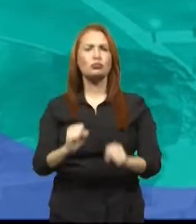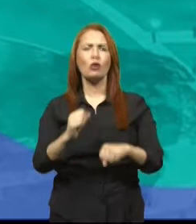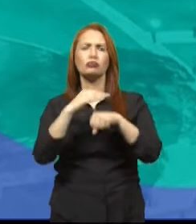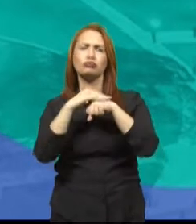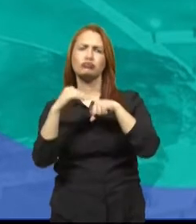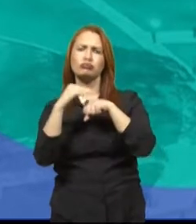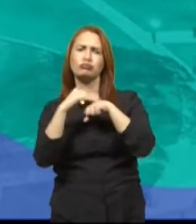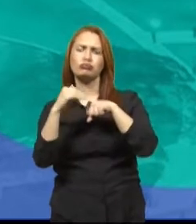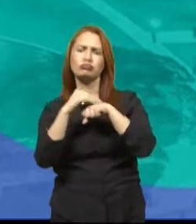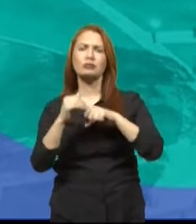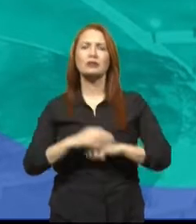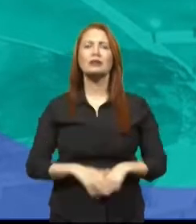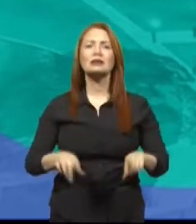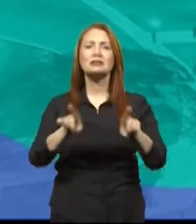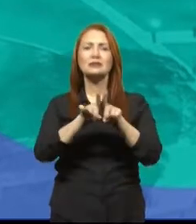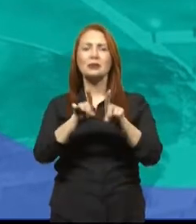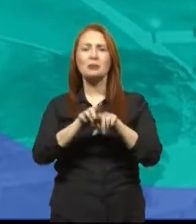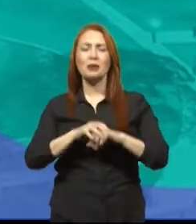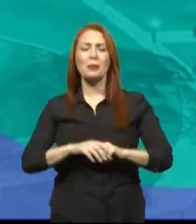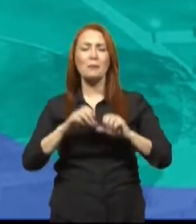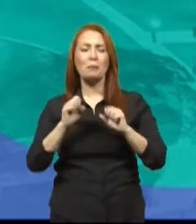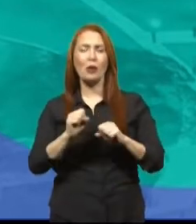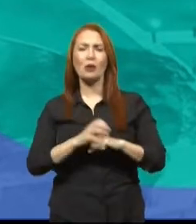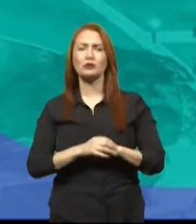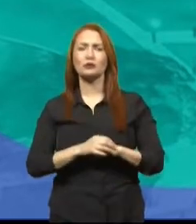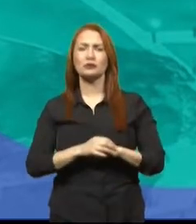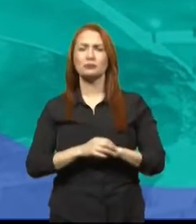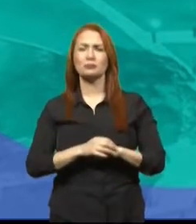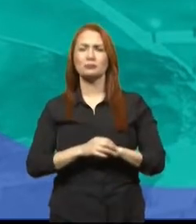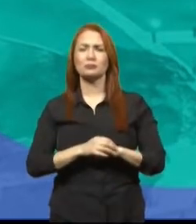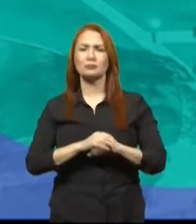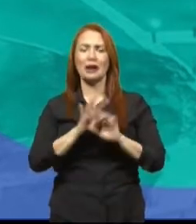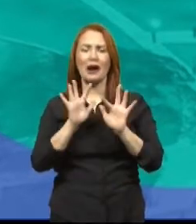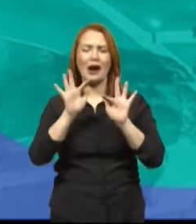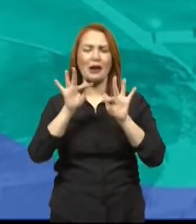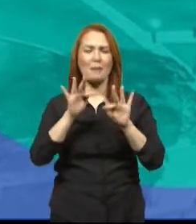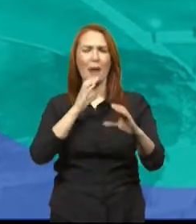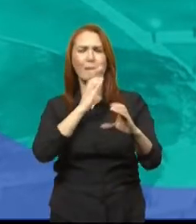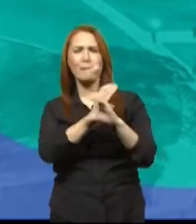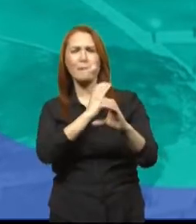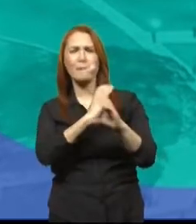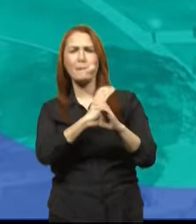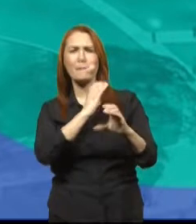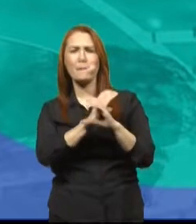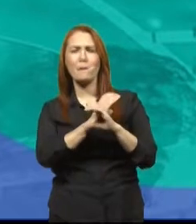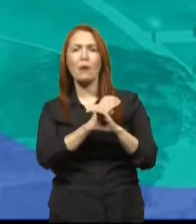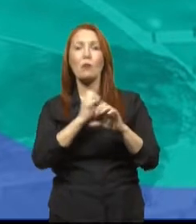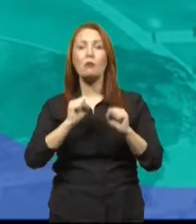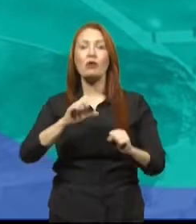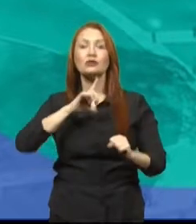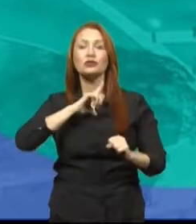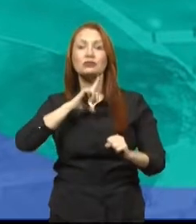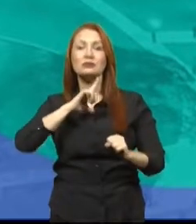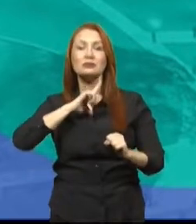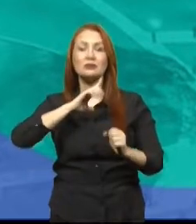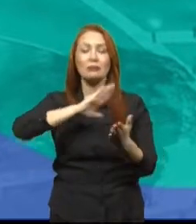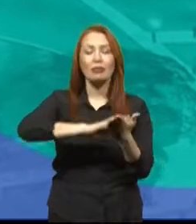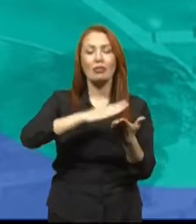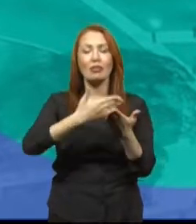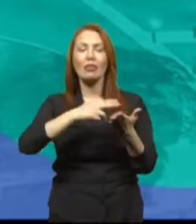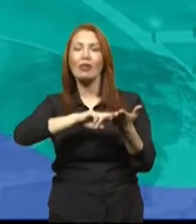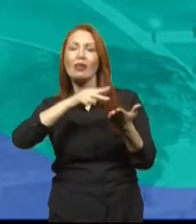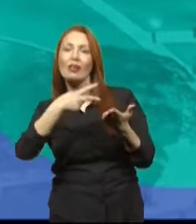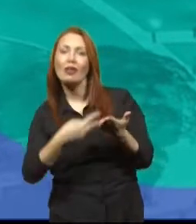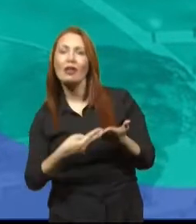a barreira da língua, né? Não ter tradução simultânea, dependendo do que o aluno queira, e acompanhar o